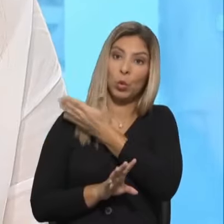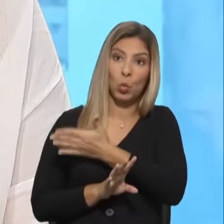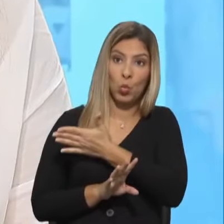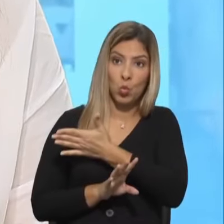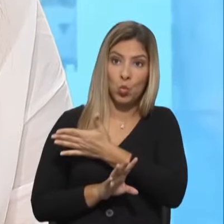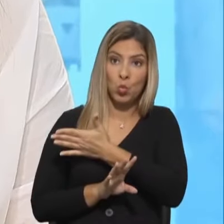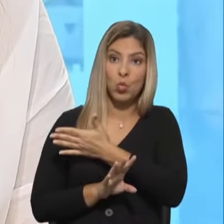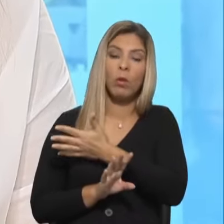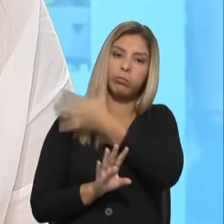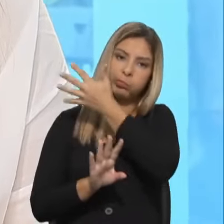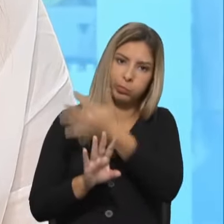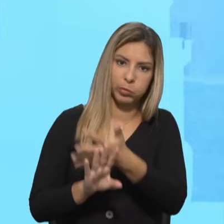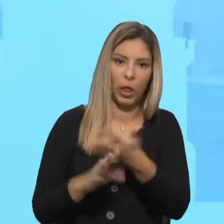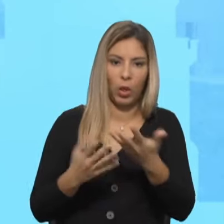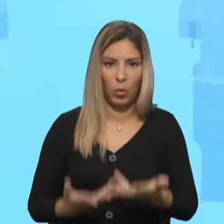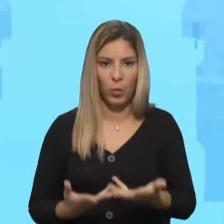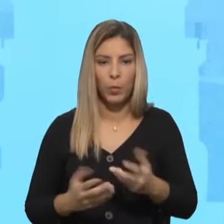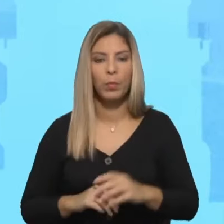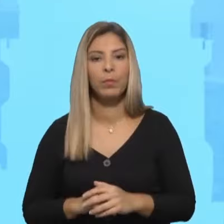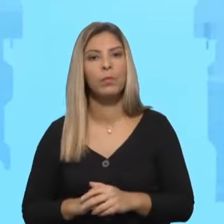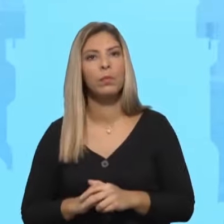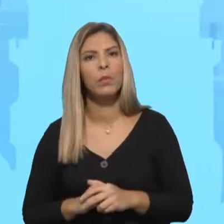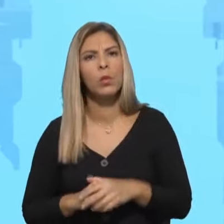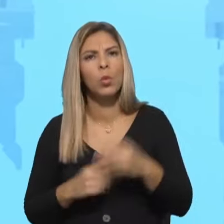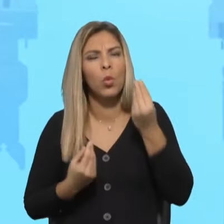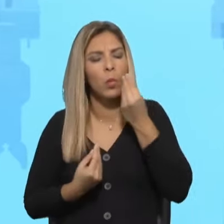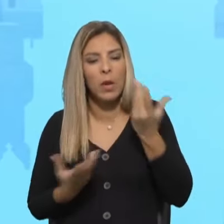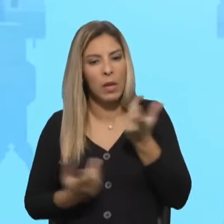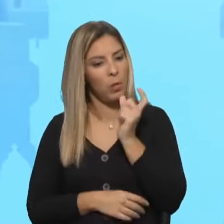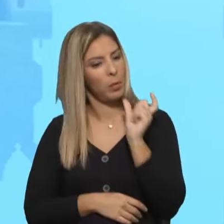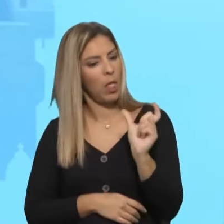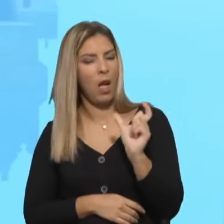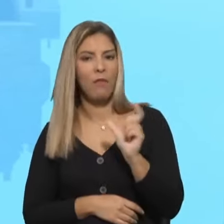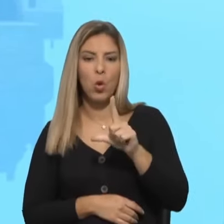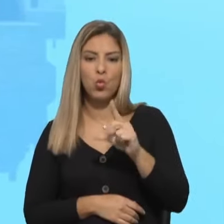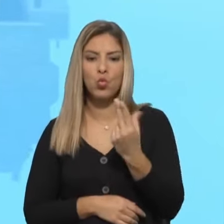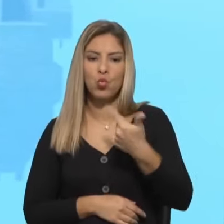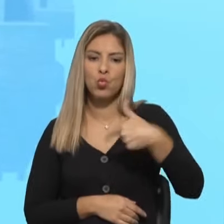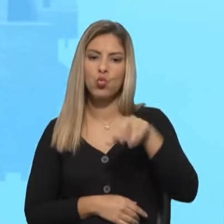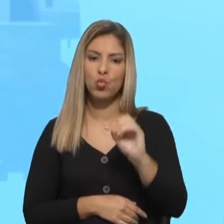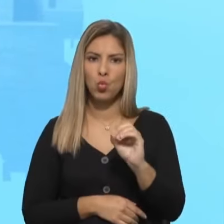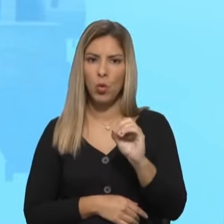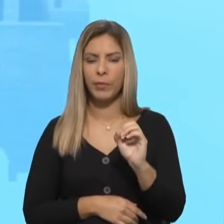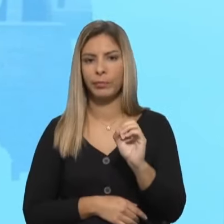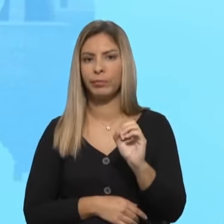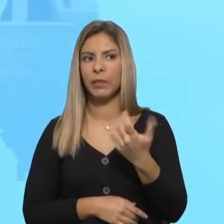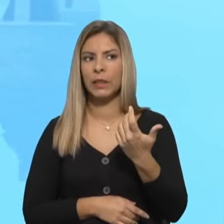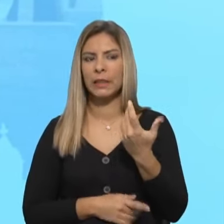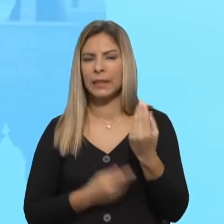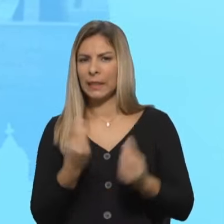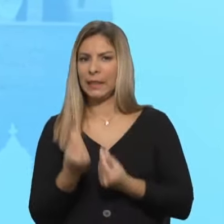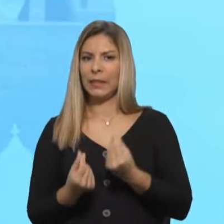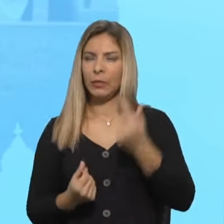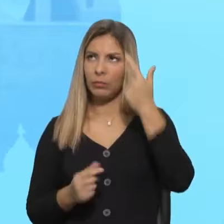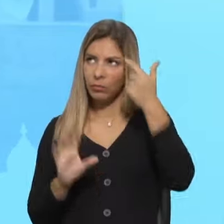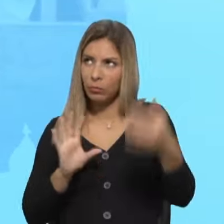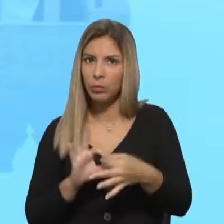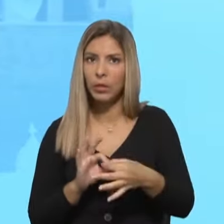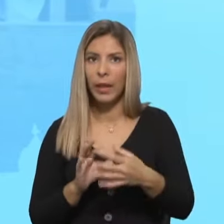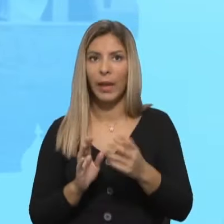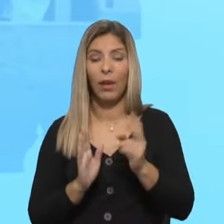criada H como é que nós nos relacionamos de facto com esta palavra luto H é uma palavra que entra na ordem do